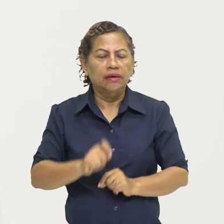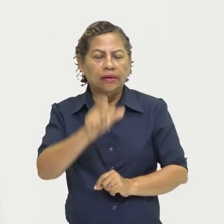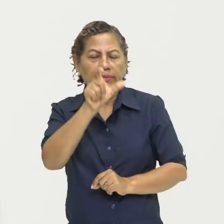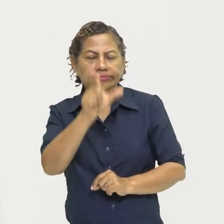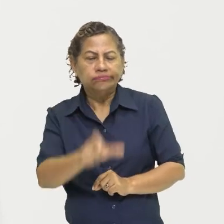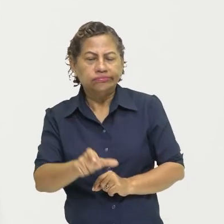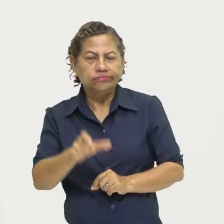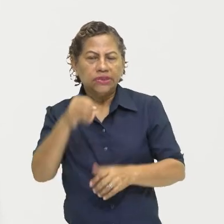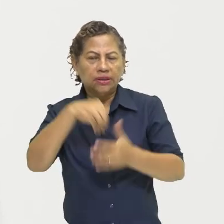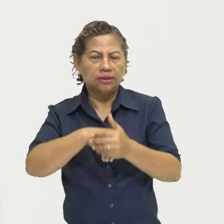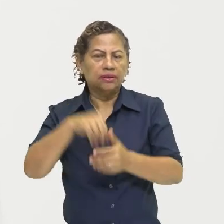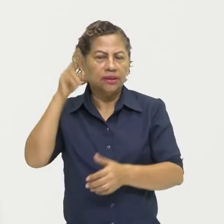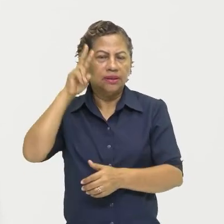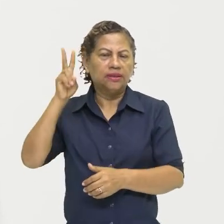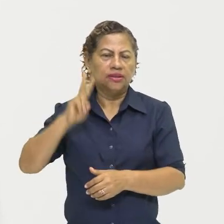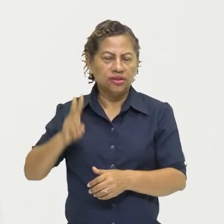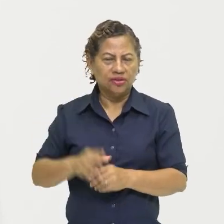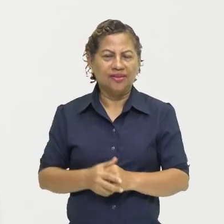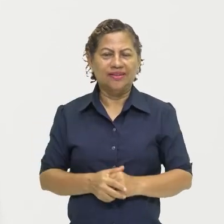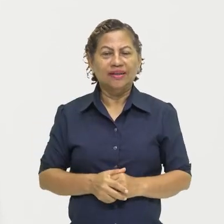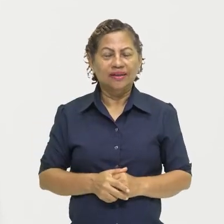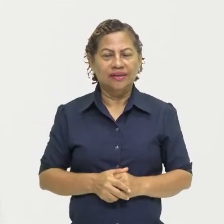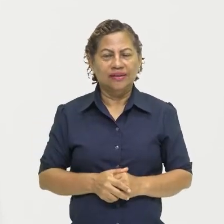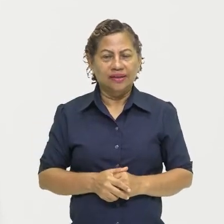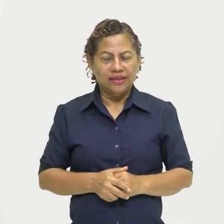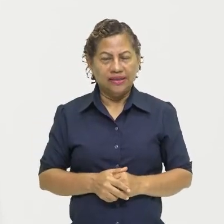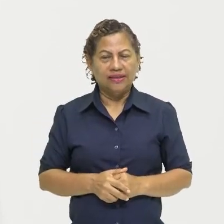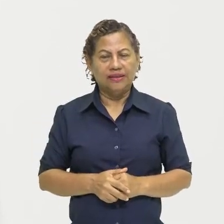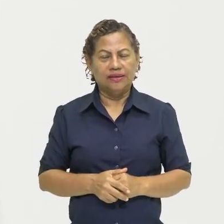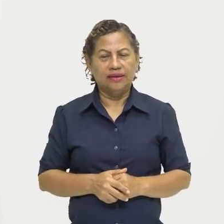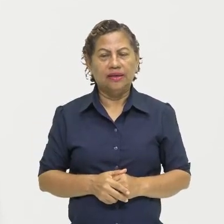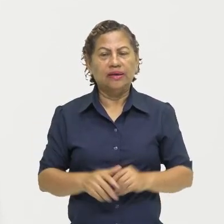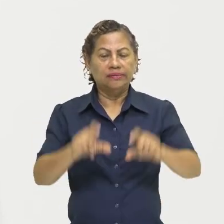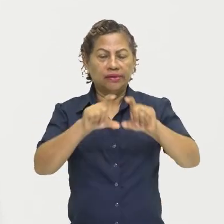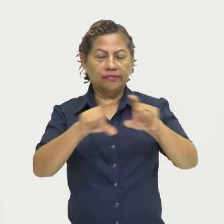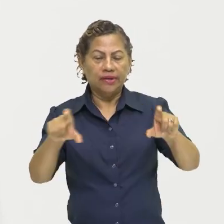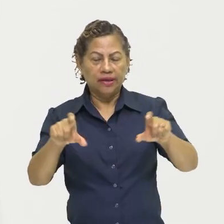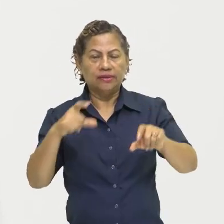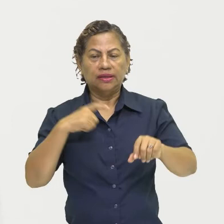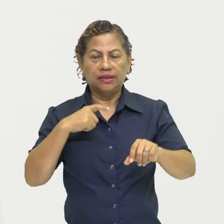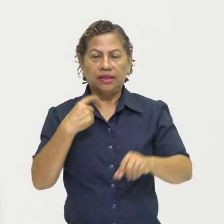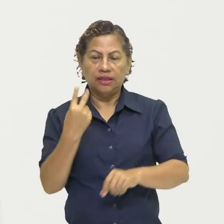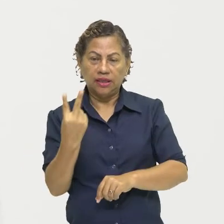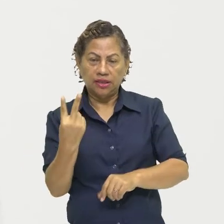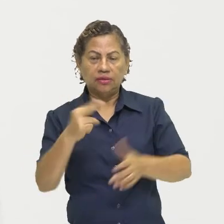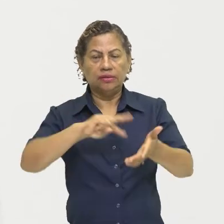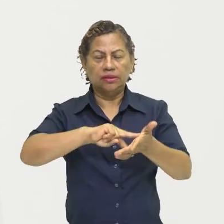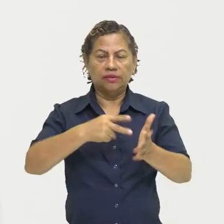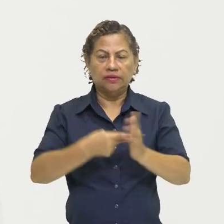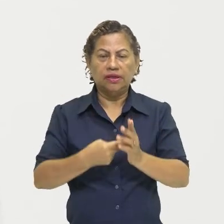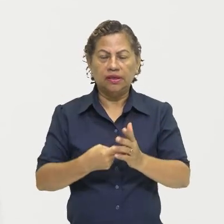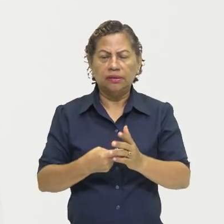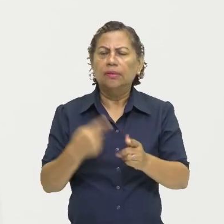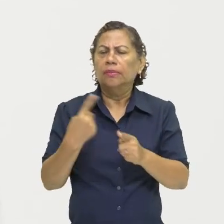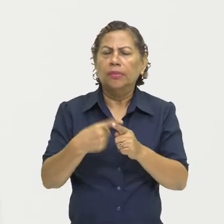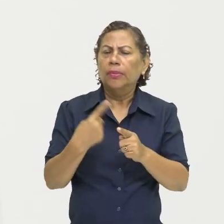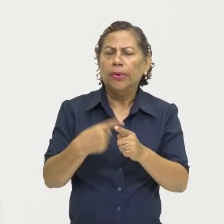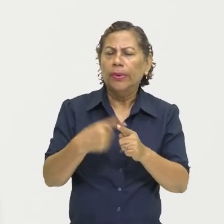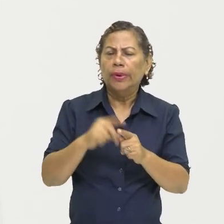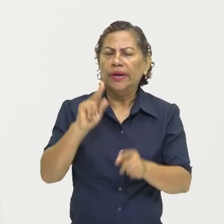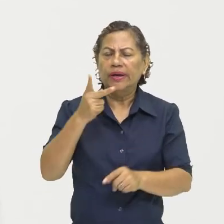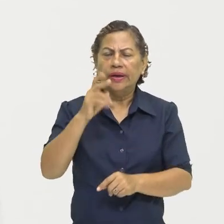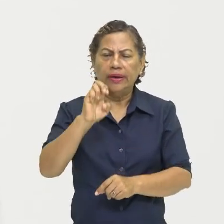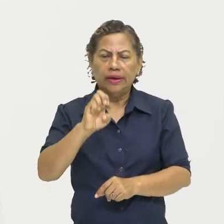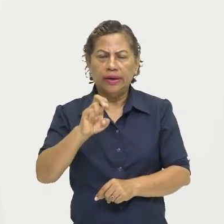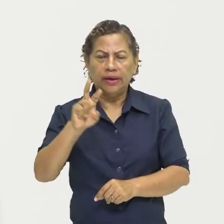caráter, né? No caso, essa frase tem duplo sentido, né? Porque um herói sem caráter? Porque de